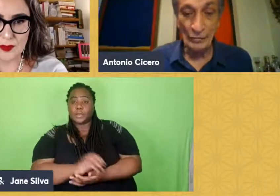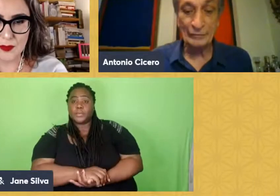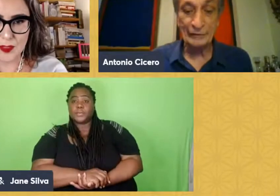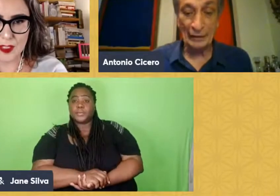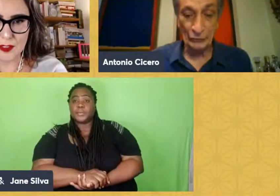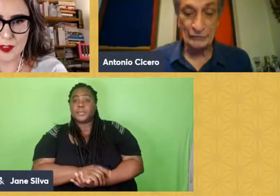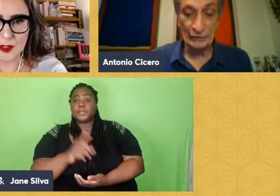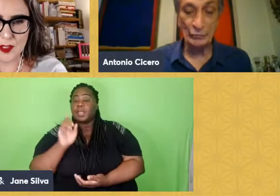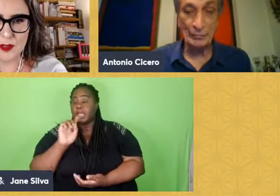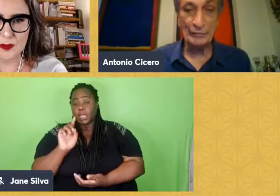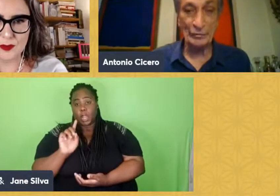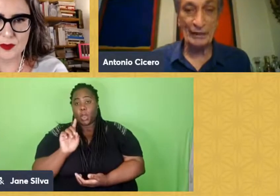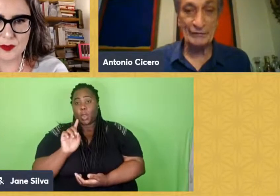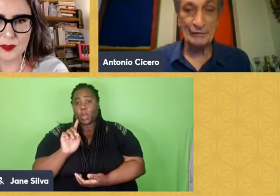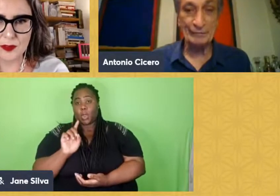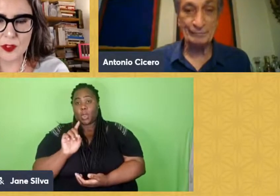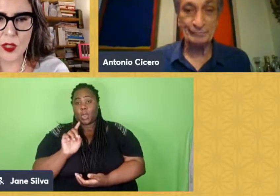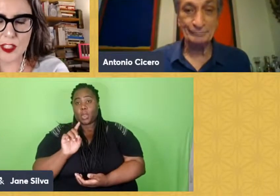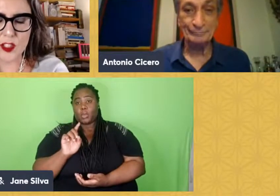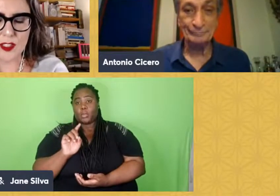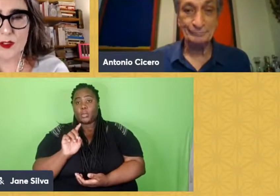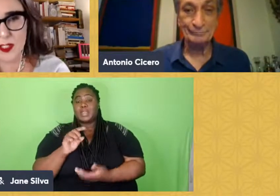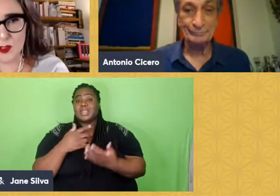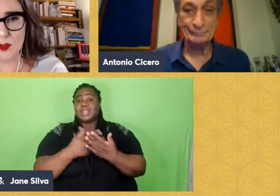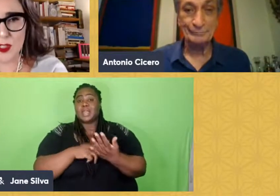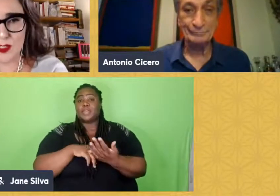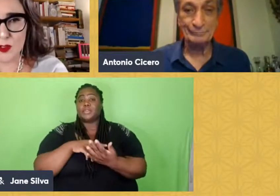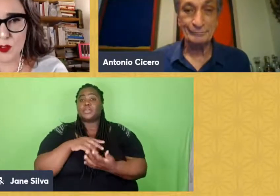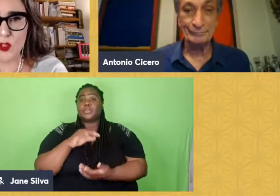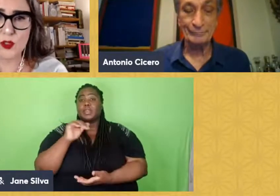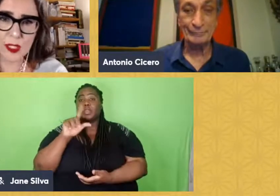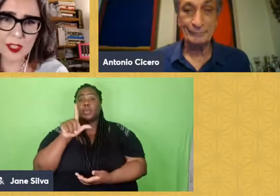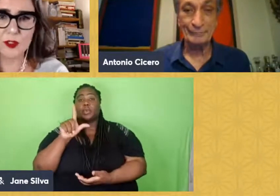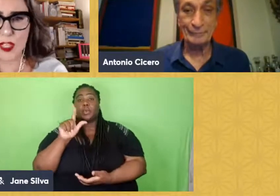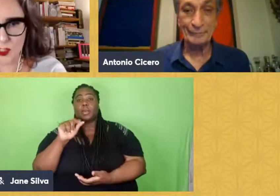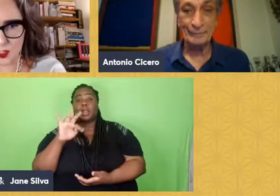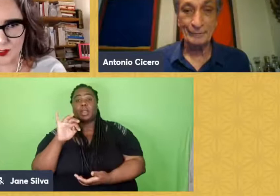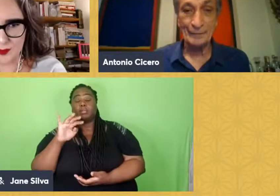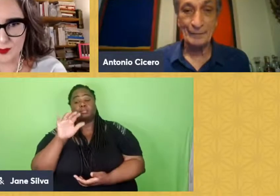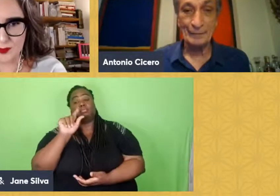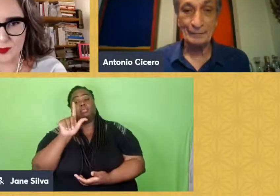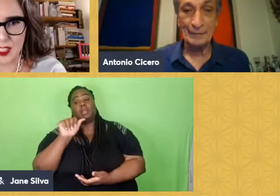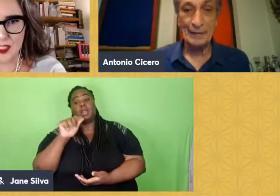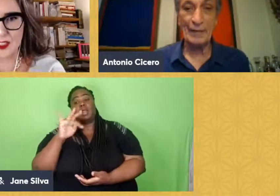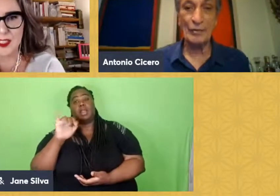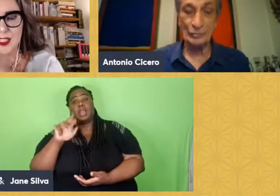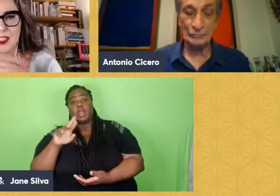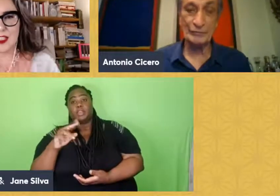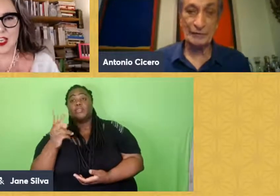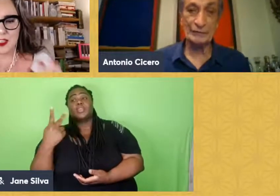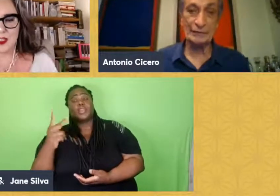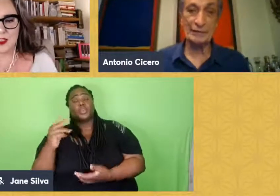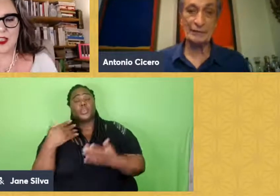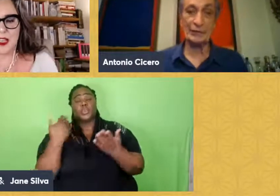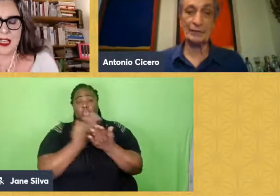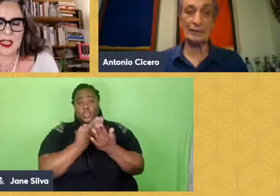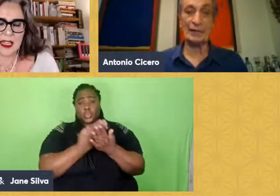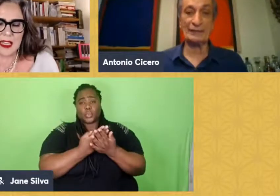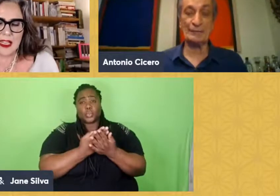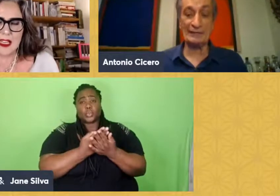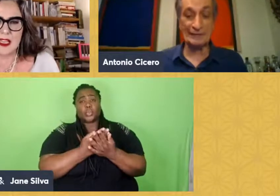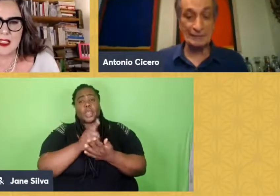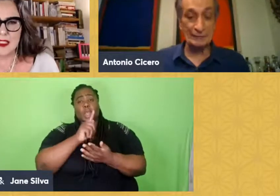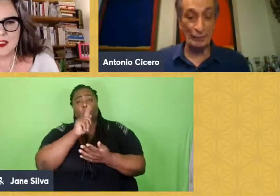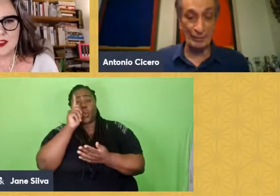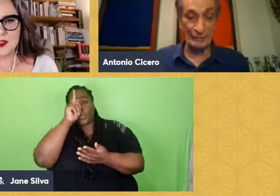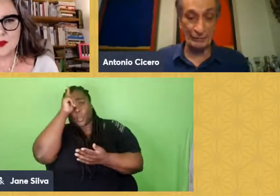Não, eu traduzi do latim. Do latim, que você é um estudioso do grego e do latim, né? Eu estudei grego e latim.